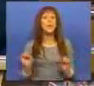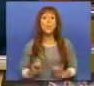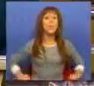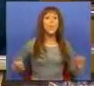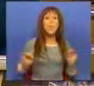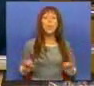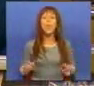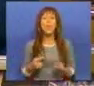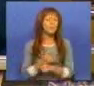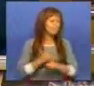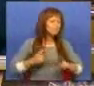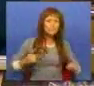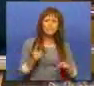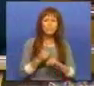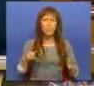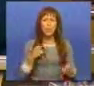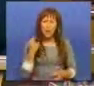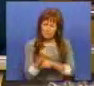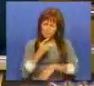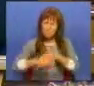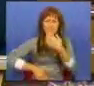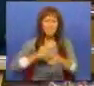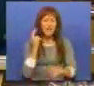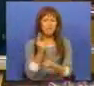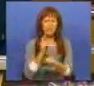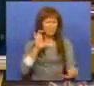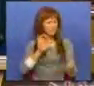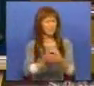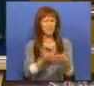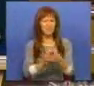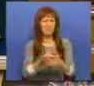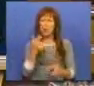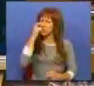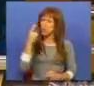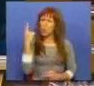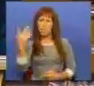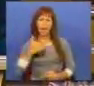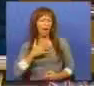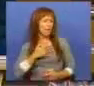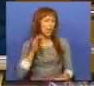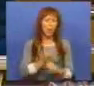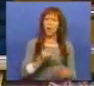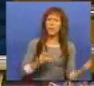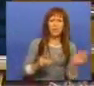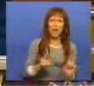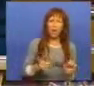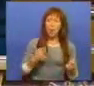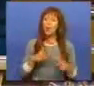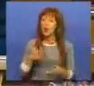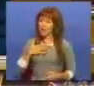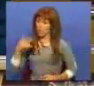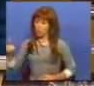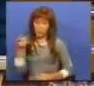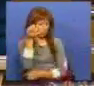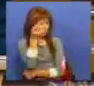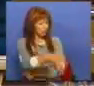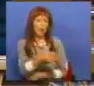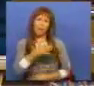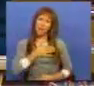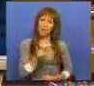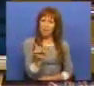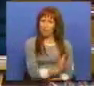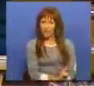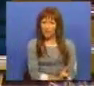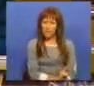existe justificação para que se mantenham casamentos unilaterais, em que a vontade de um se sobrepõe